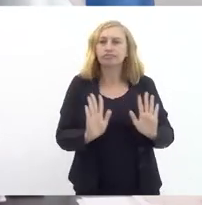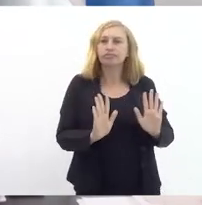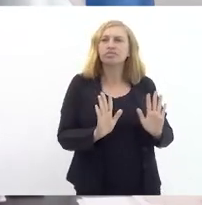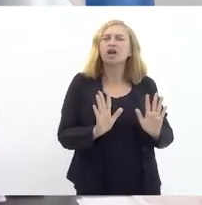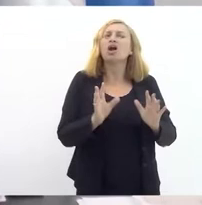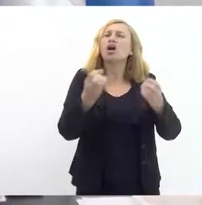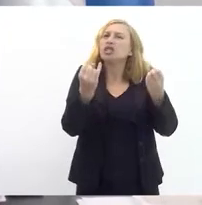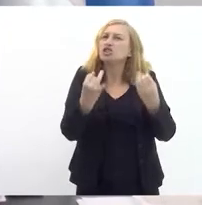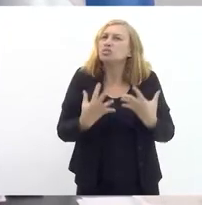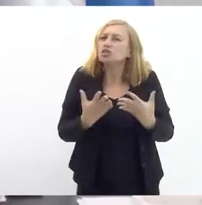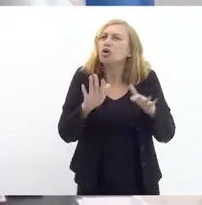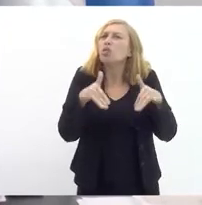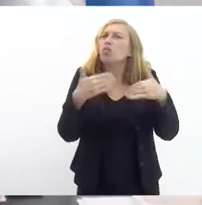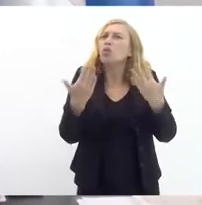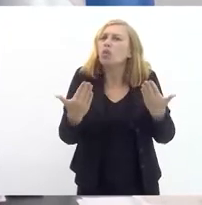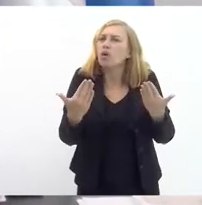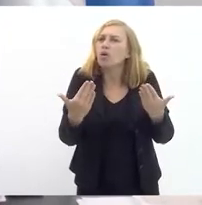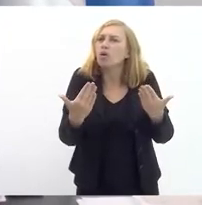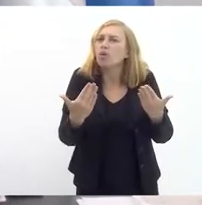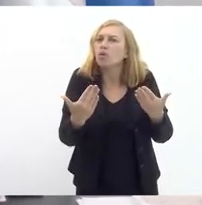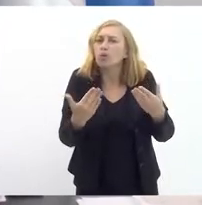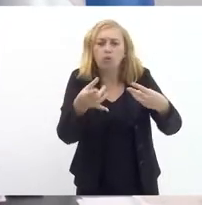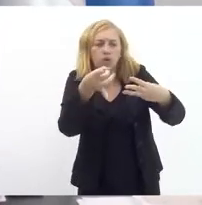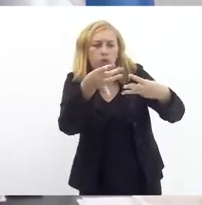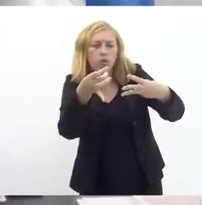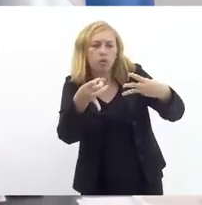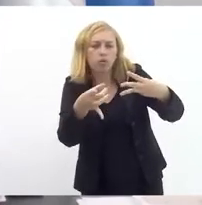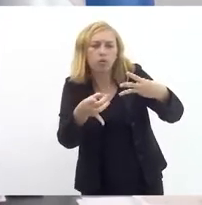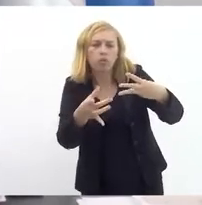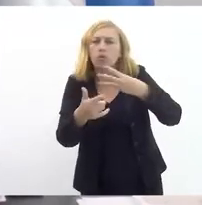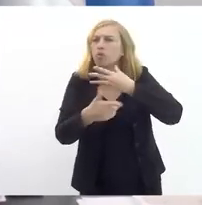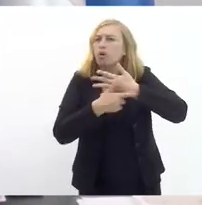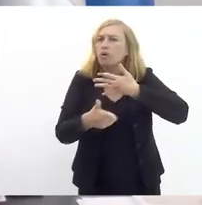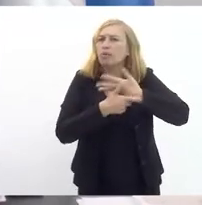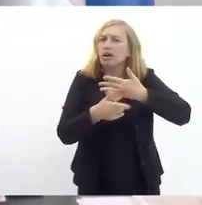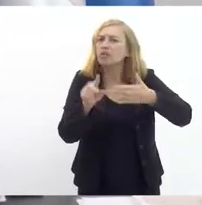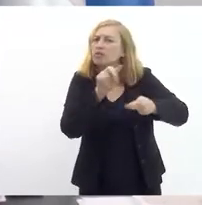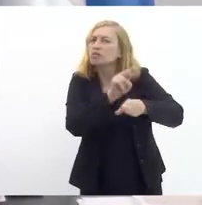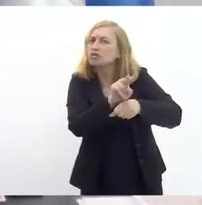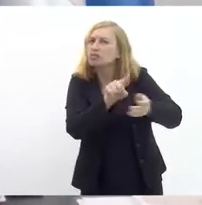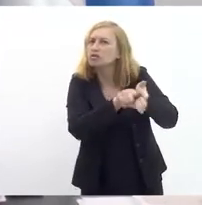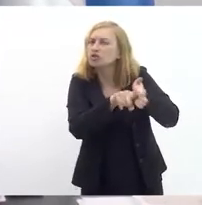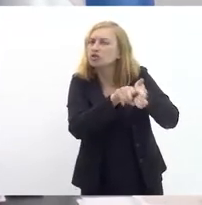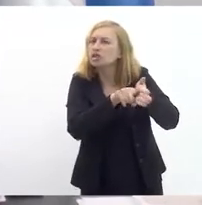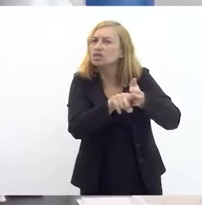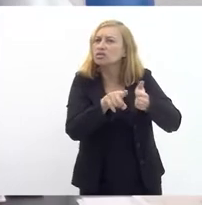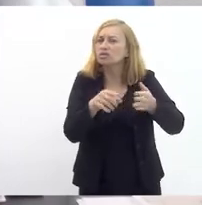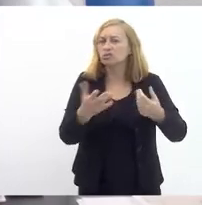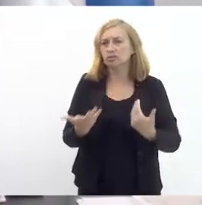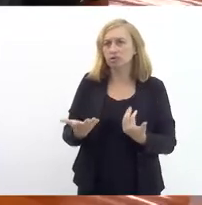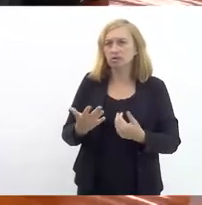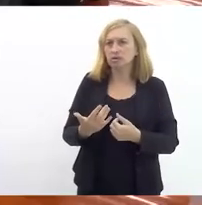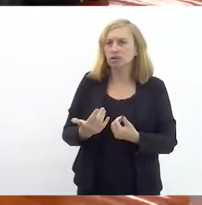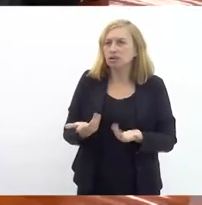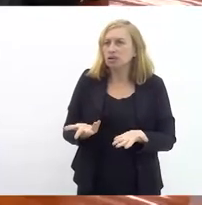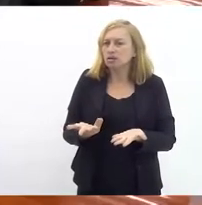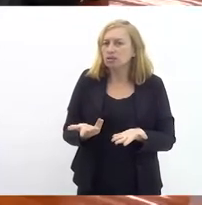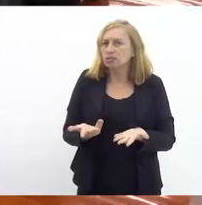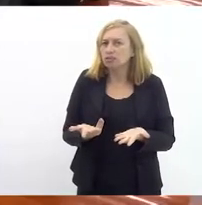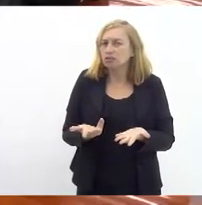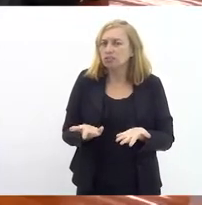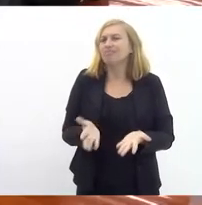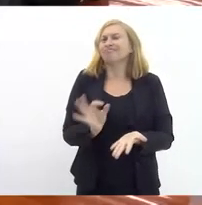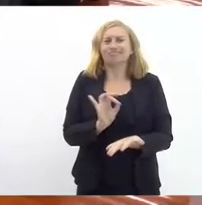pode me explicar qual é exatamente a distinção dos papéis em relação à fiscalização, à regulação? Sim. Teria que ter uma perícia, né? Porque,